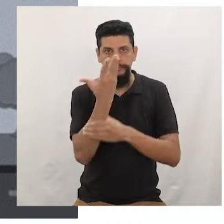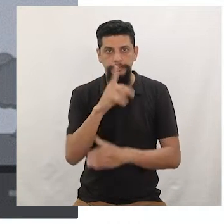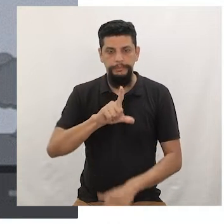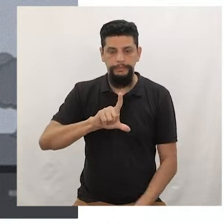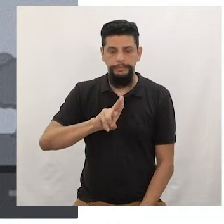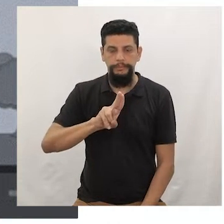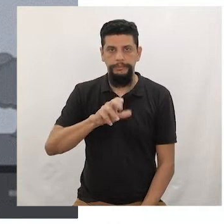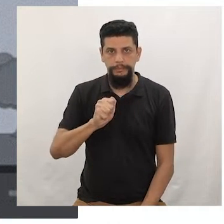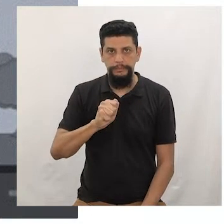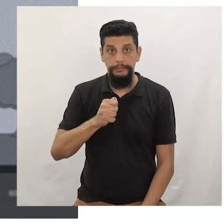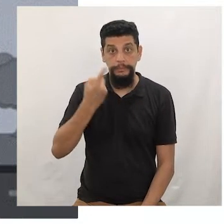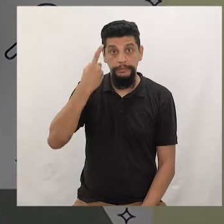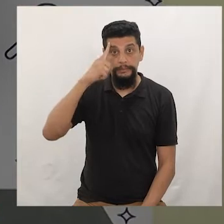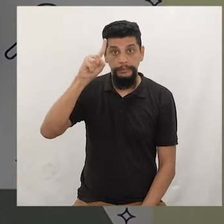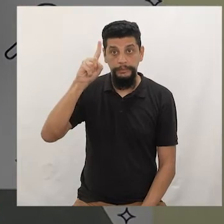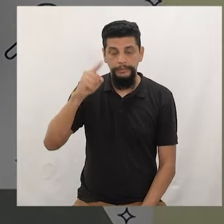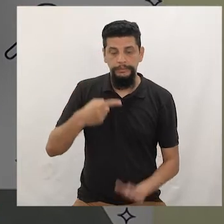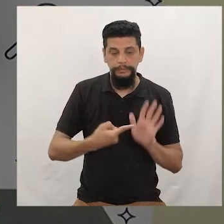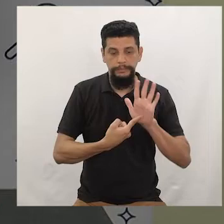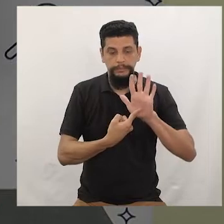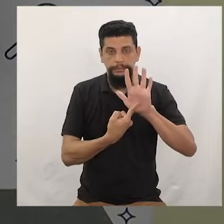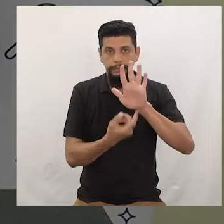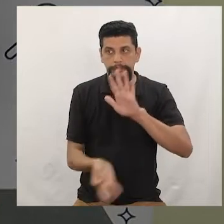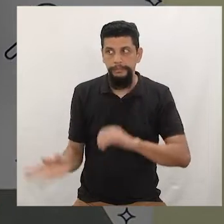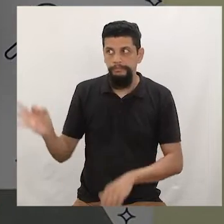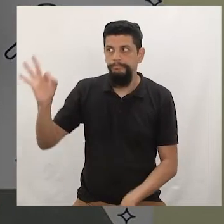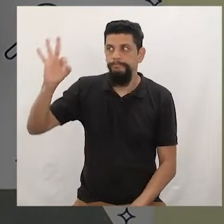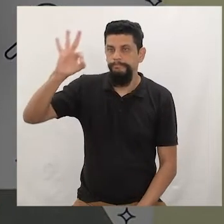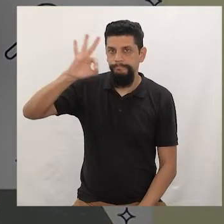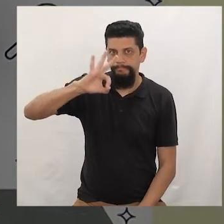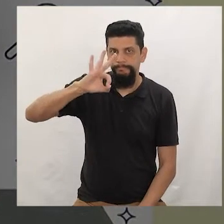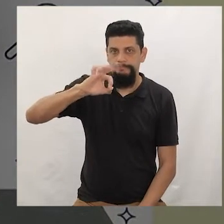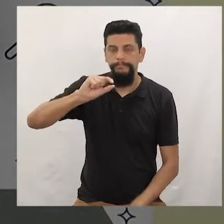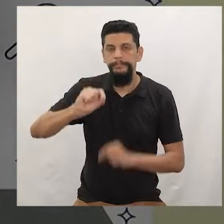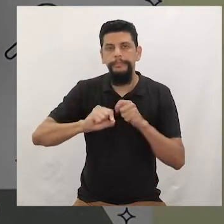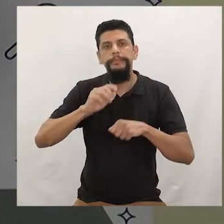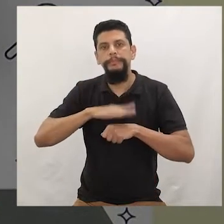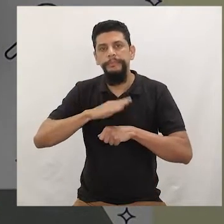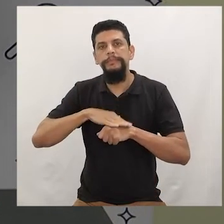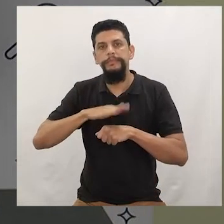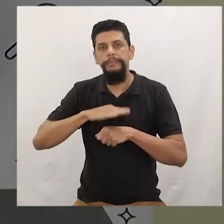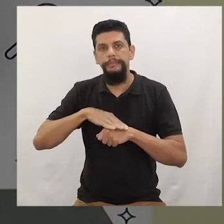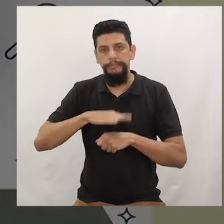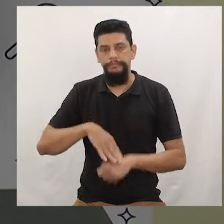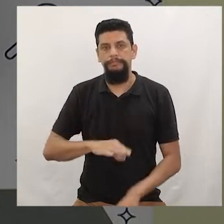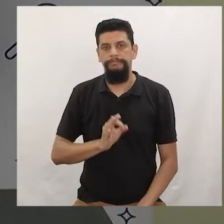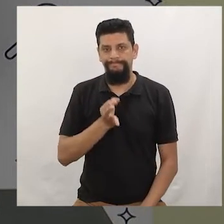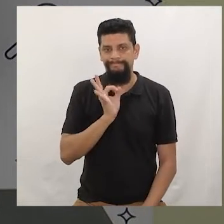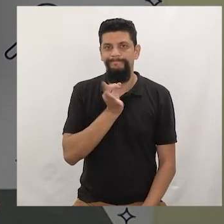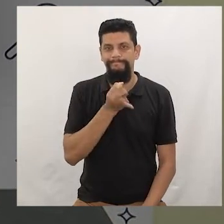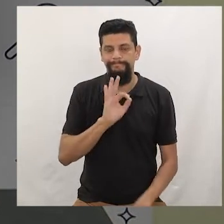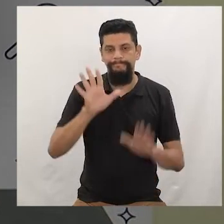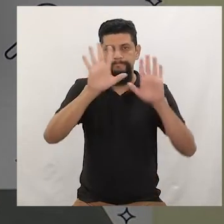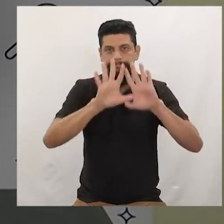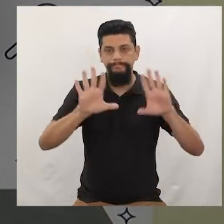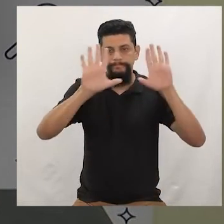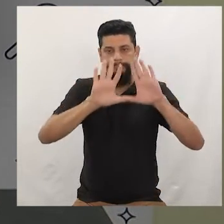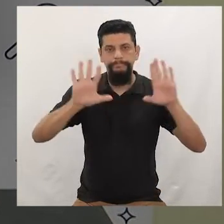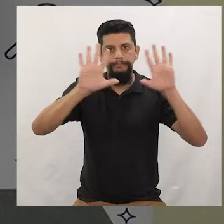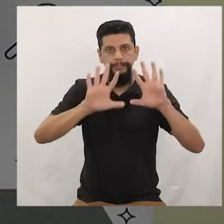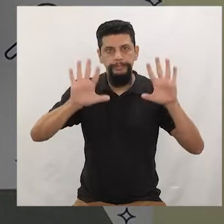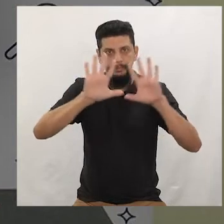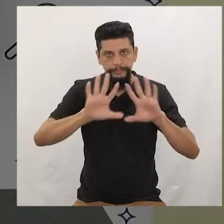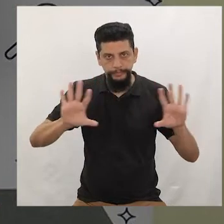durante o dia, aparece o sol. Certo? Olha lá. O que mais que aparece?